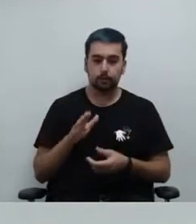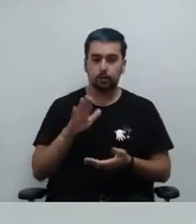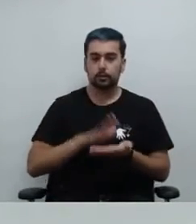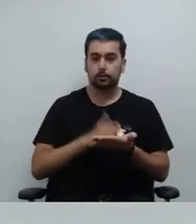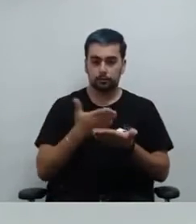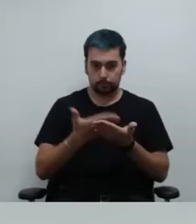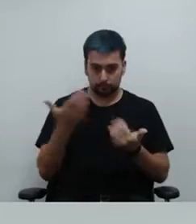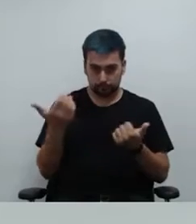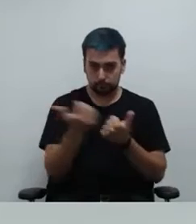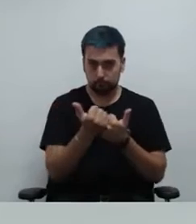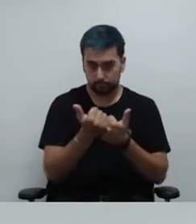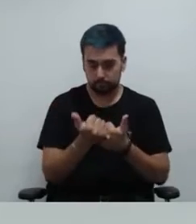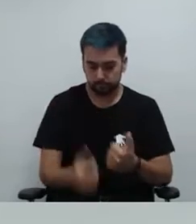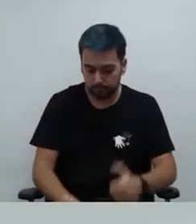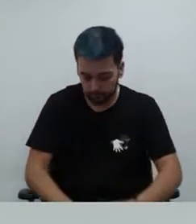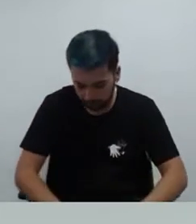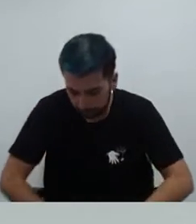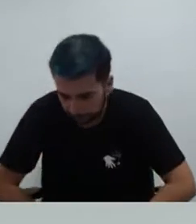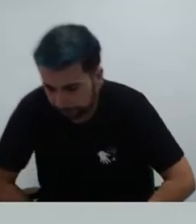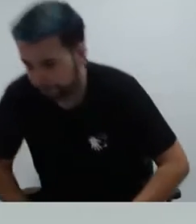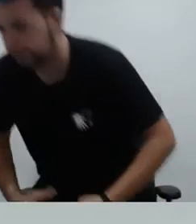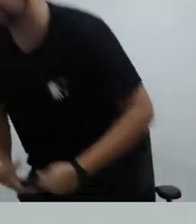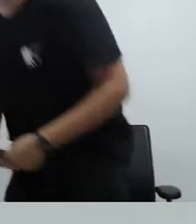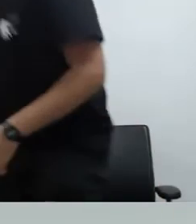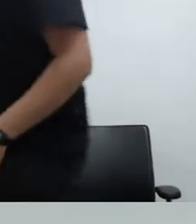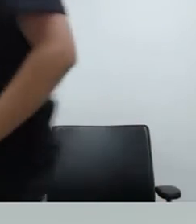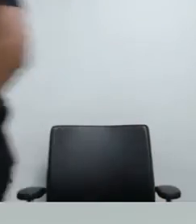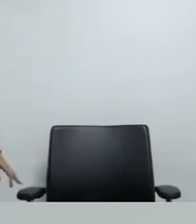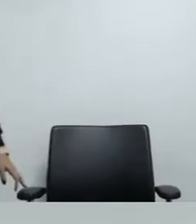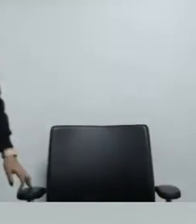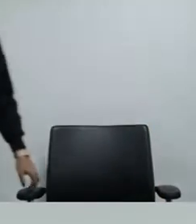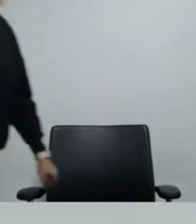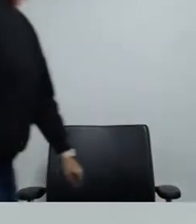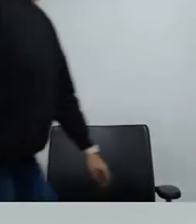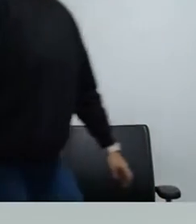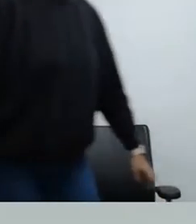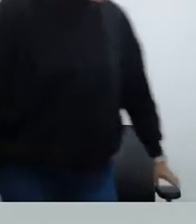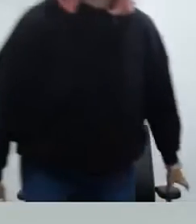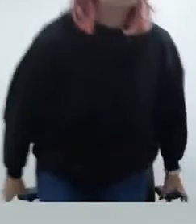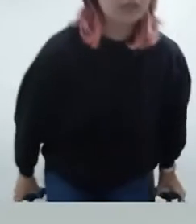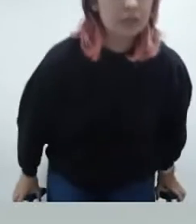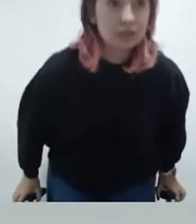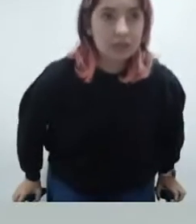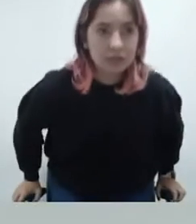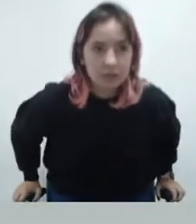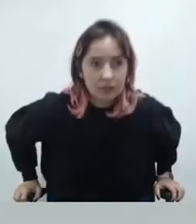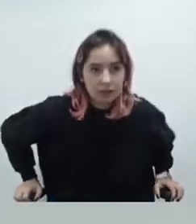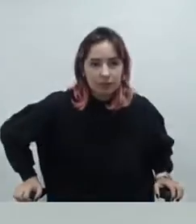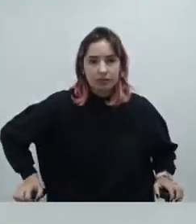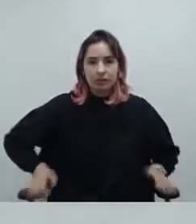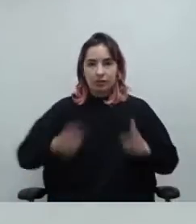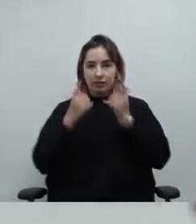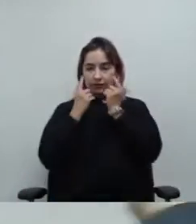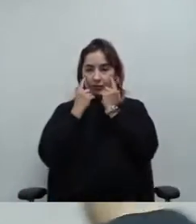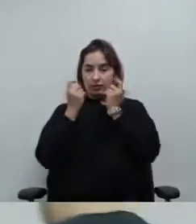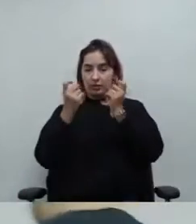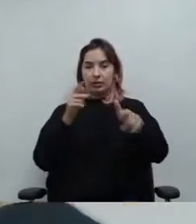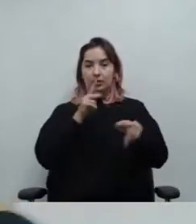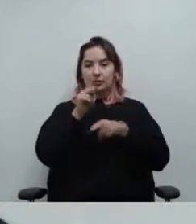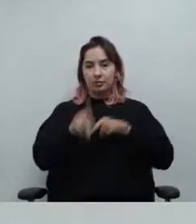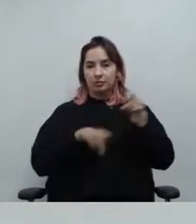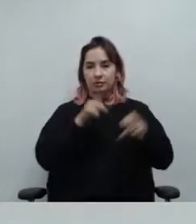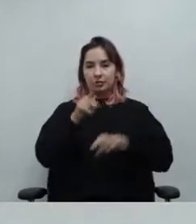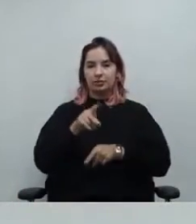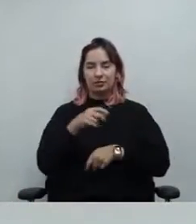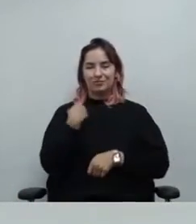grande honra para o Estado de São Paulo. Mas, infelizmente, quando nós nos deparamos com a violência para essa população,